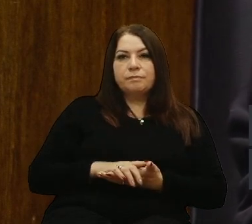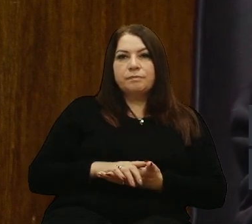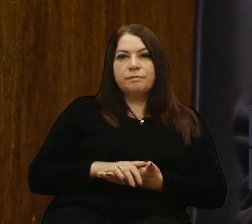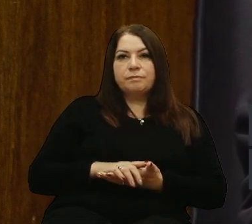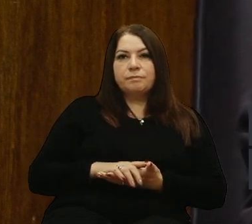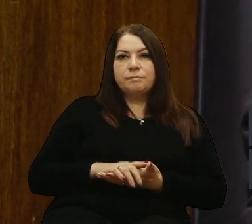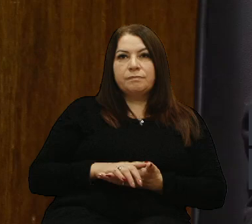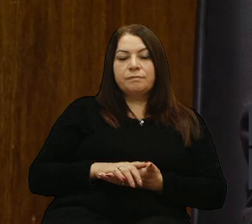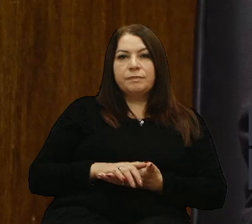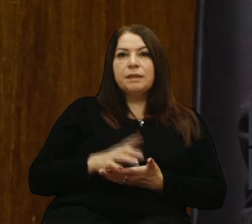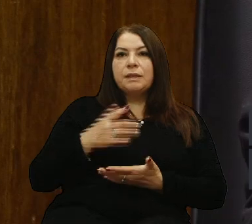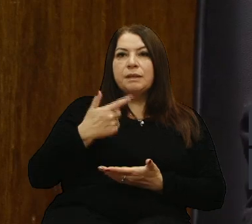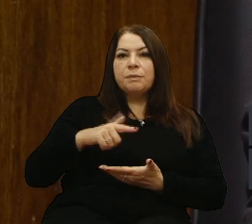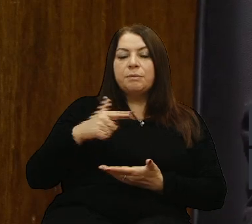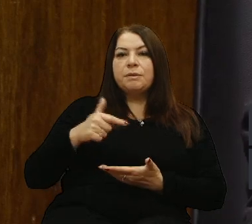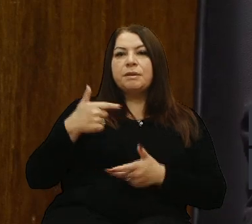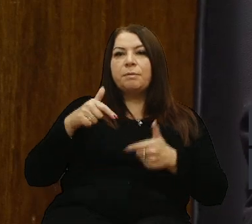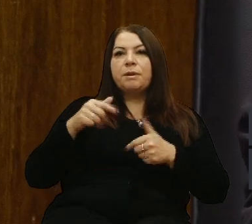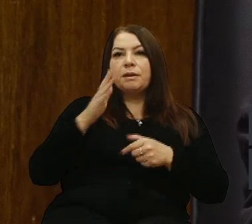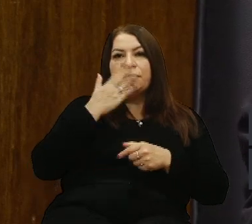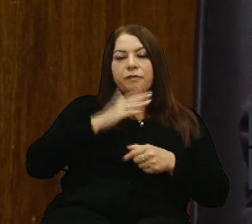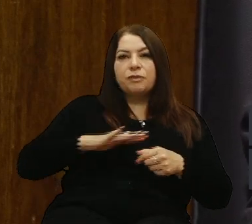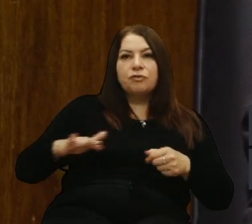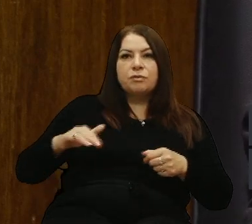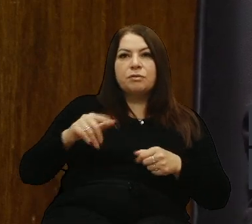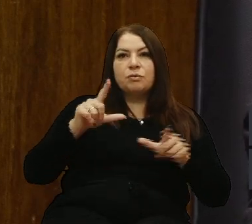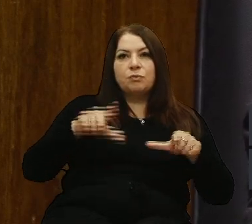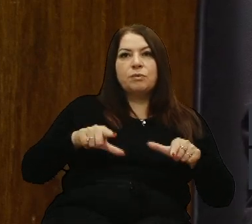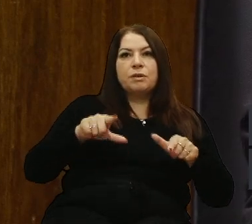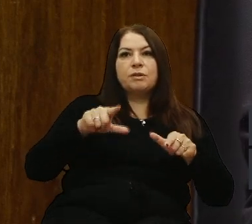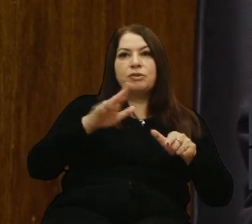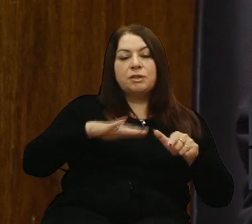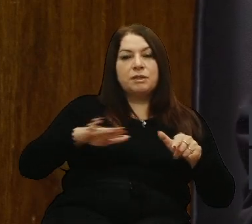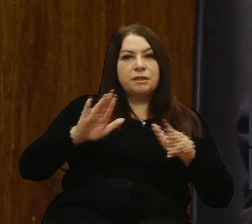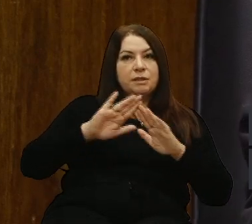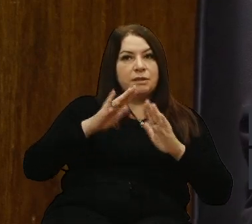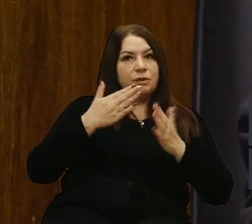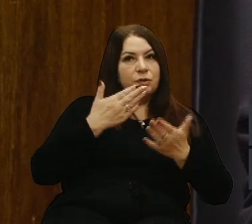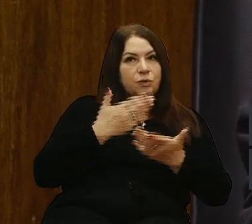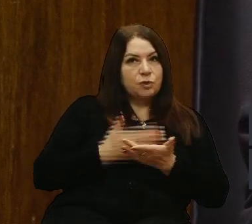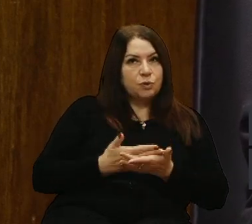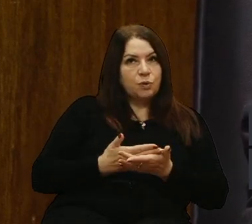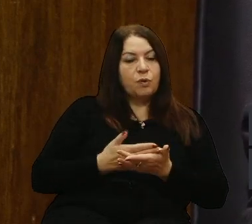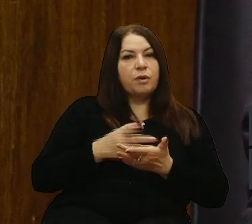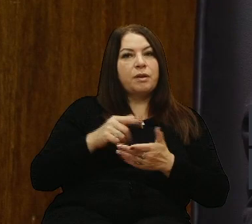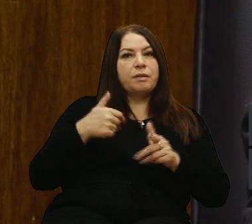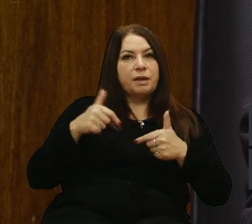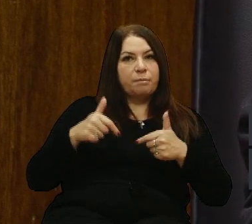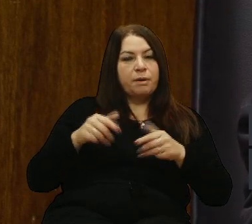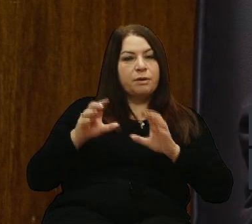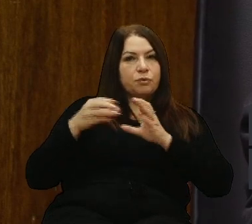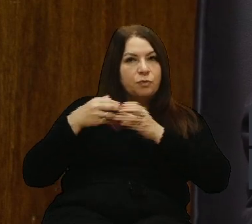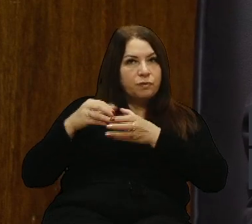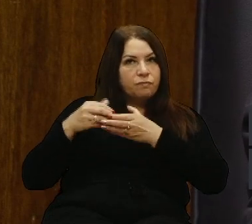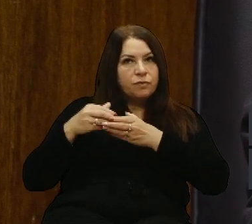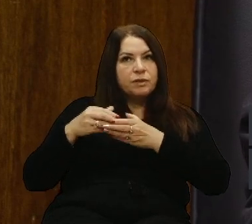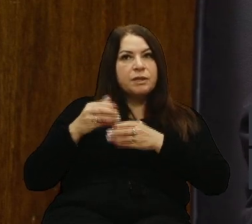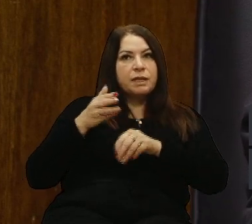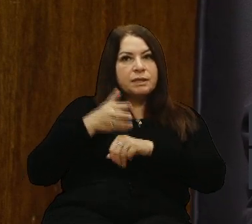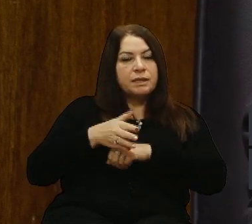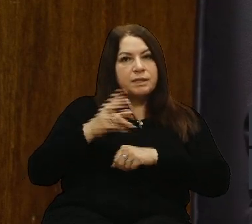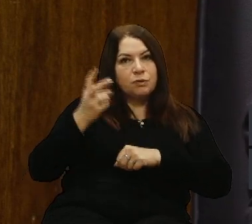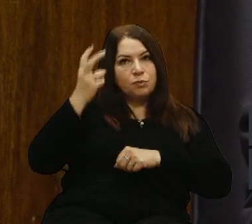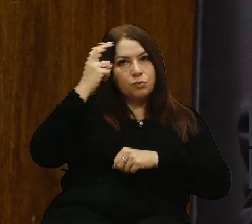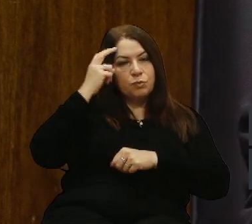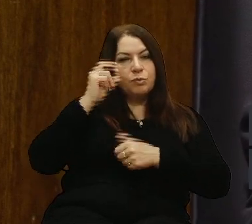recordista mundial em trabalho infantil. Lugar de criança na escola, lugar de criança é em serviço de convivência, é tendo acesso à cultura, ao